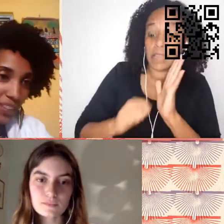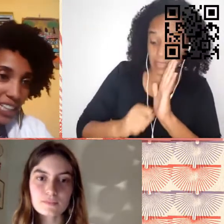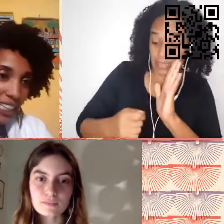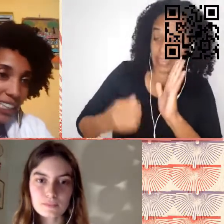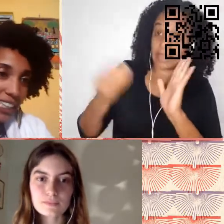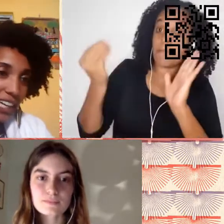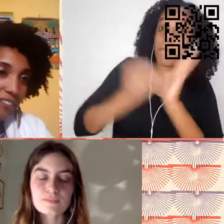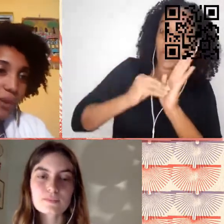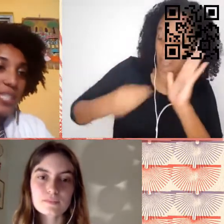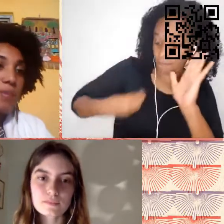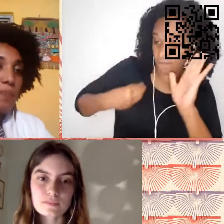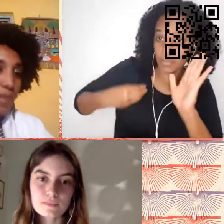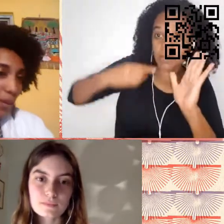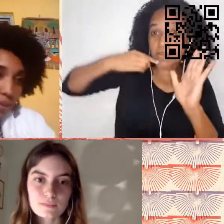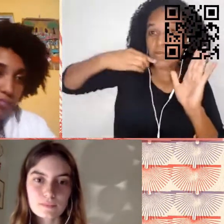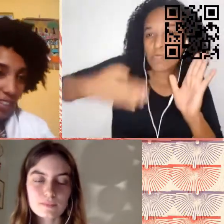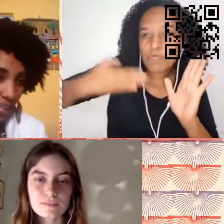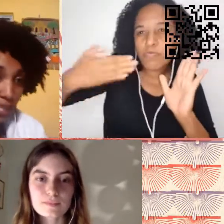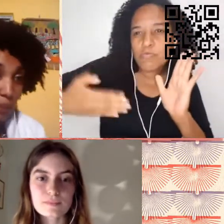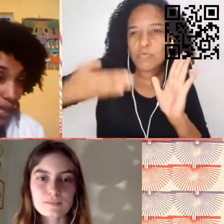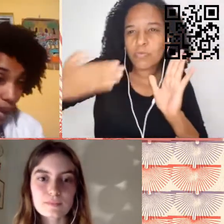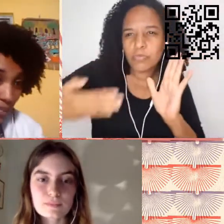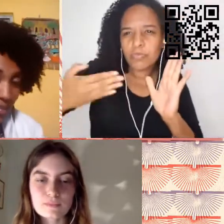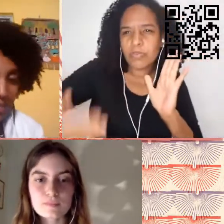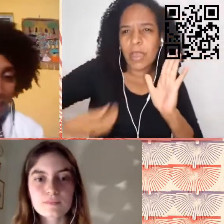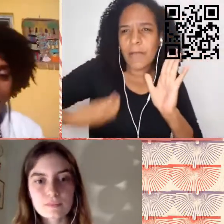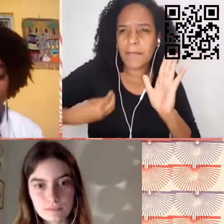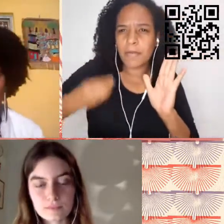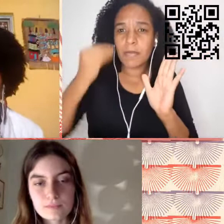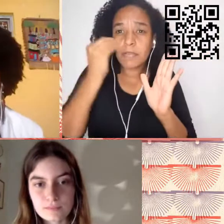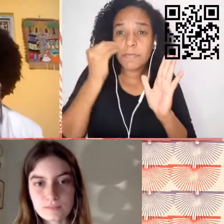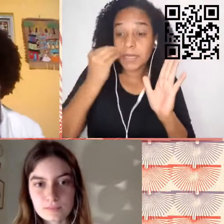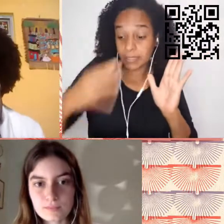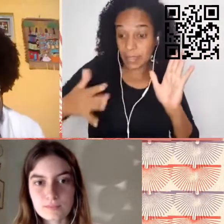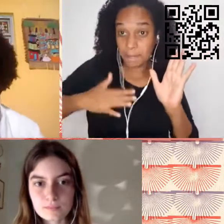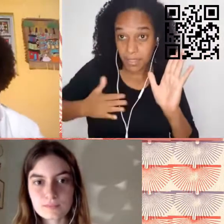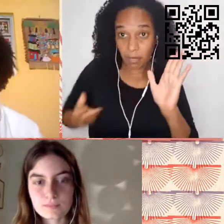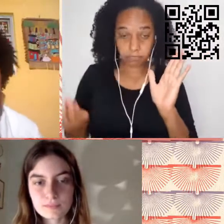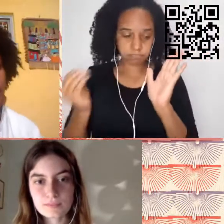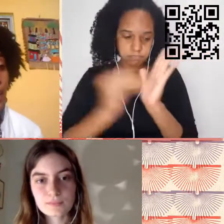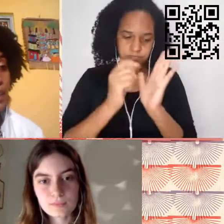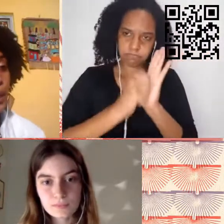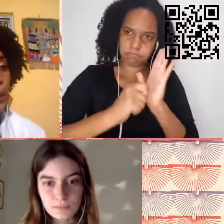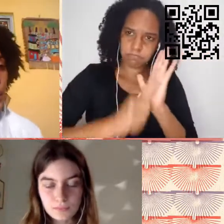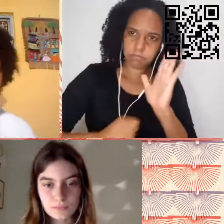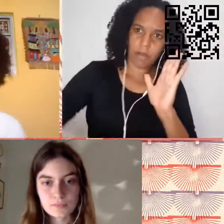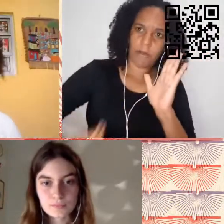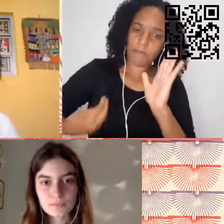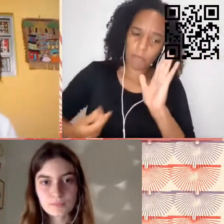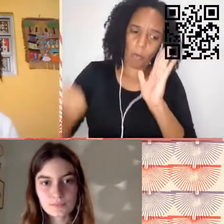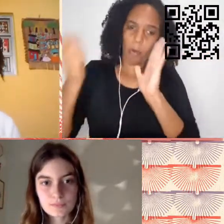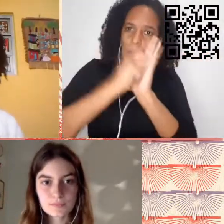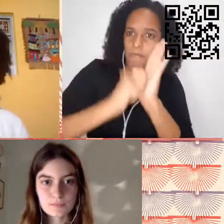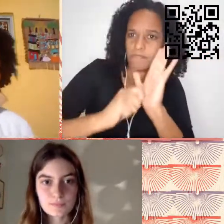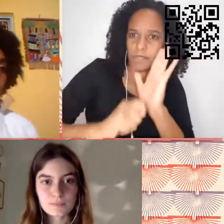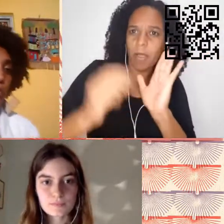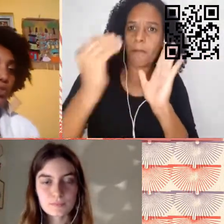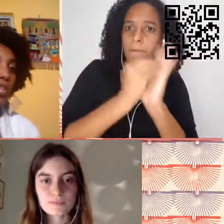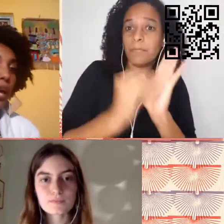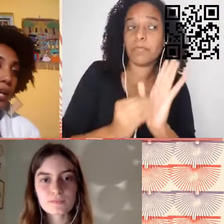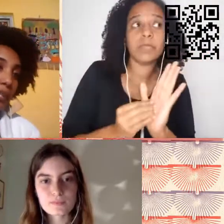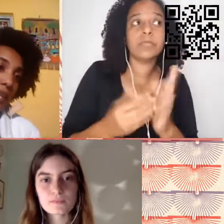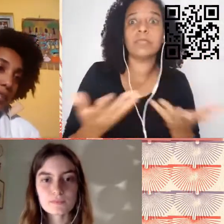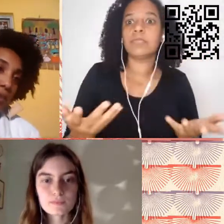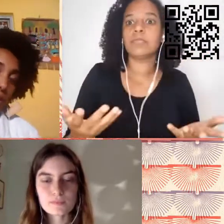cotidiana, que revelam, as experiências, né? Como a gente lida com o